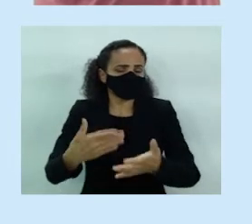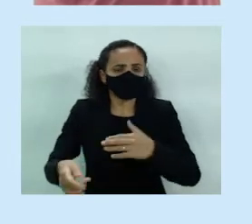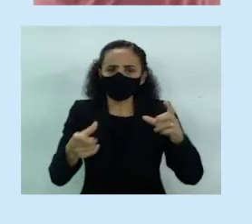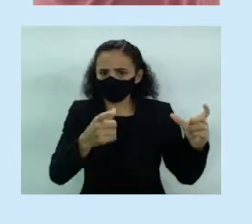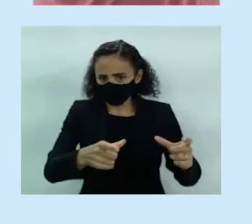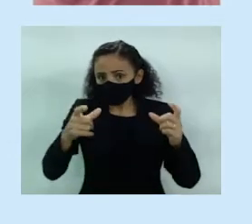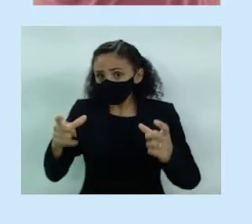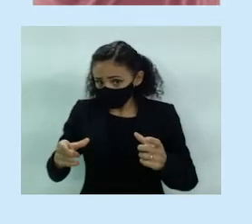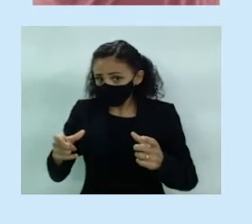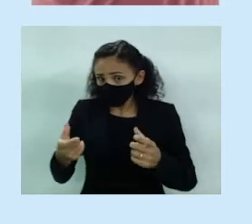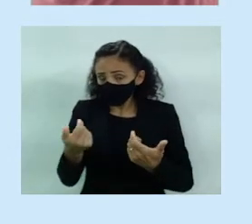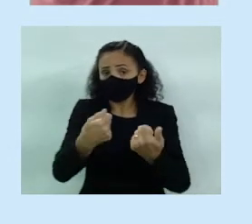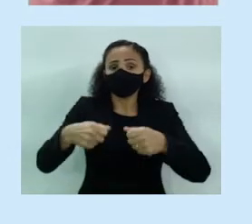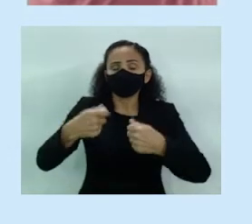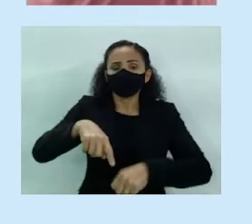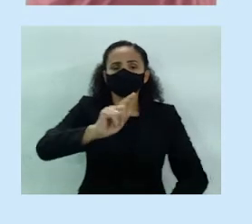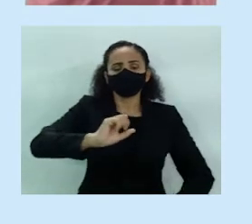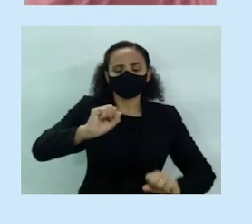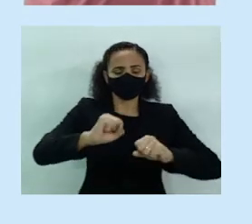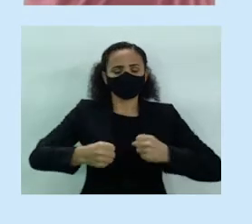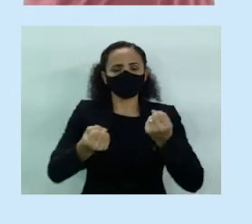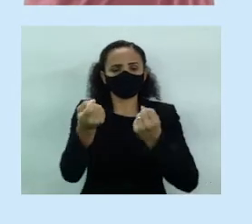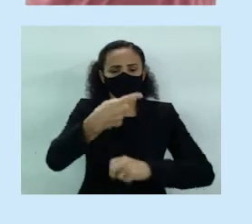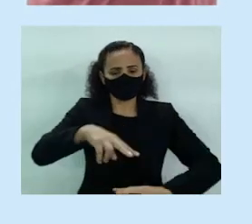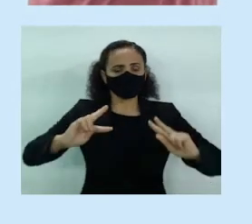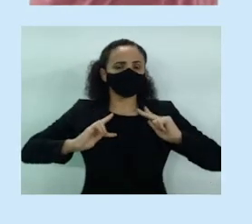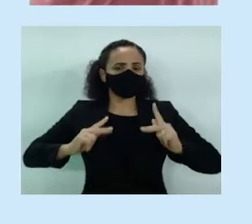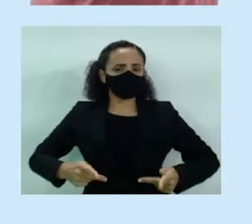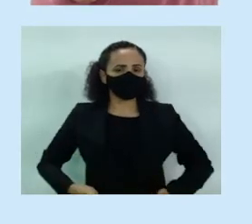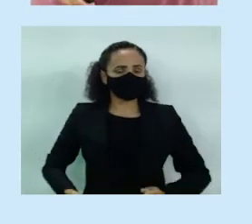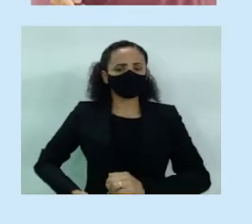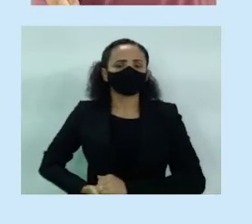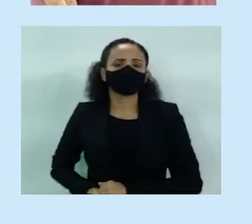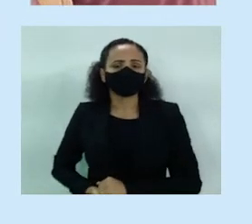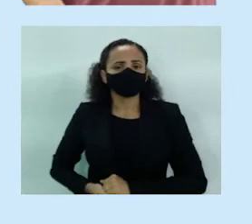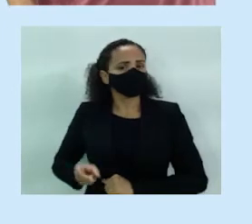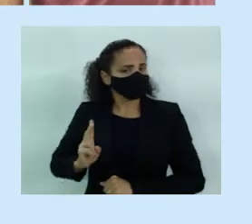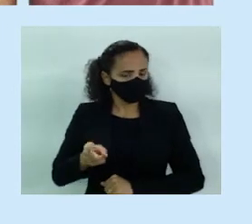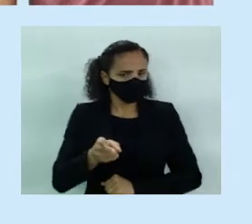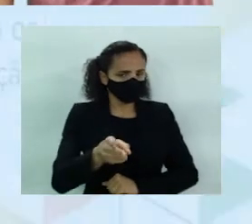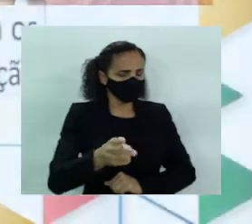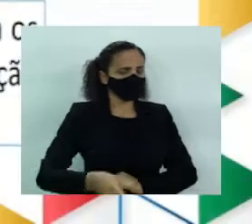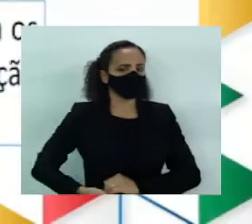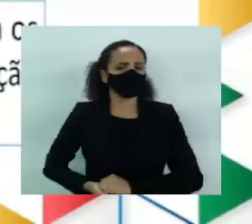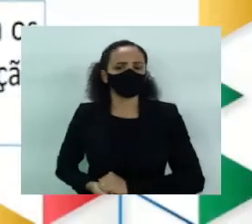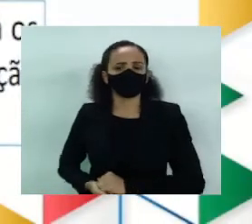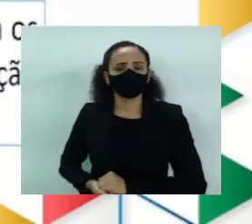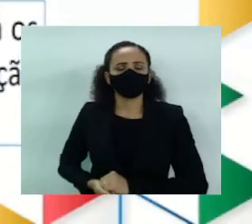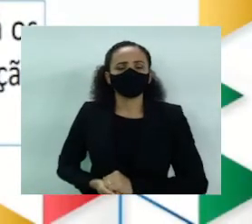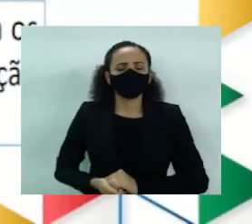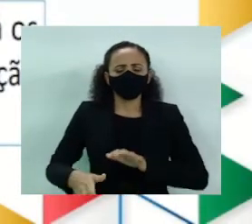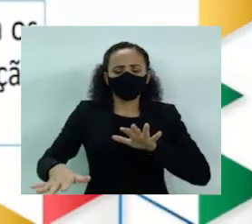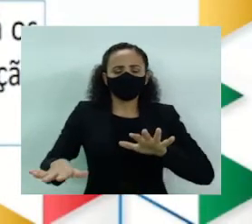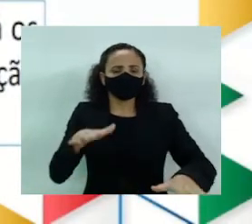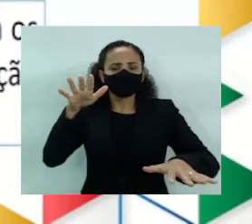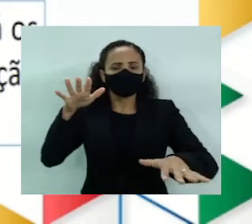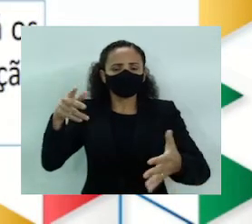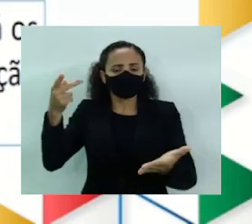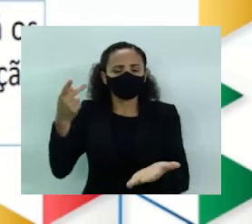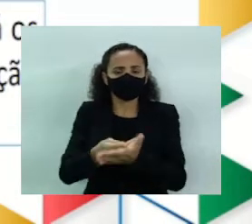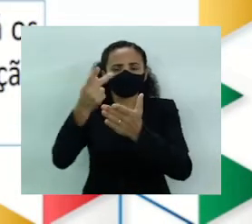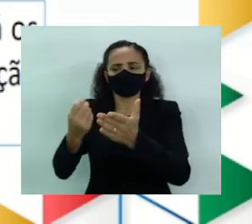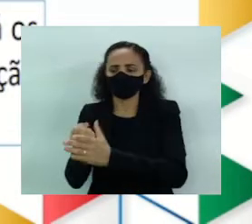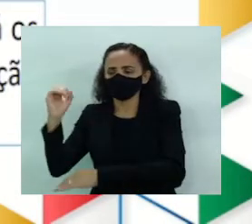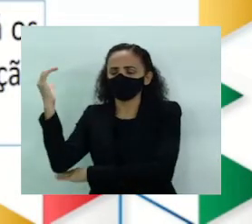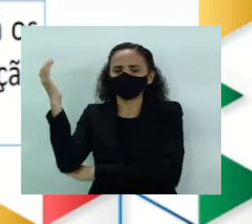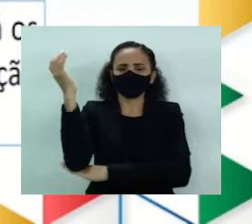são caráteres de intensificados pela ação humana, tá certo? Vamos lá. Os impactos ambientais.